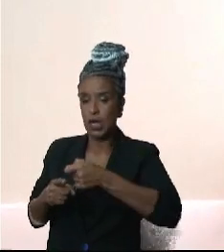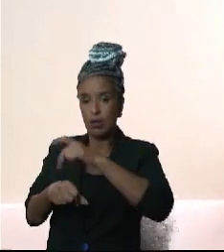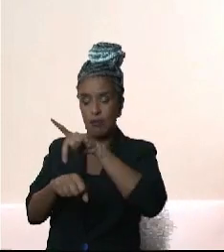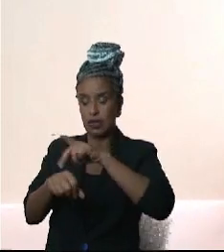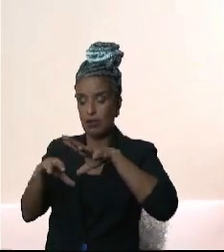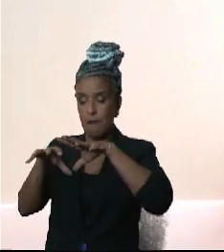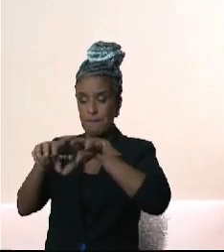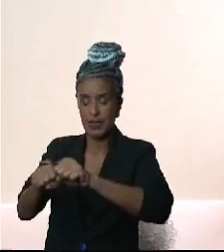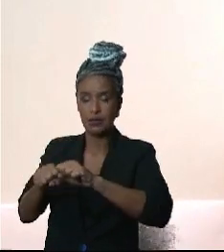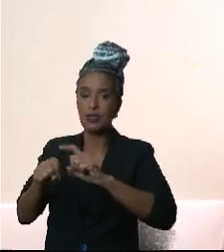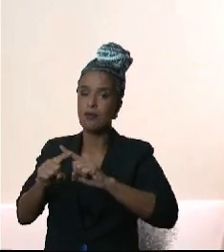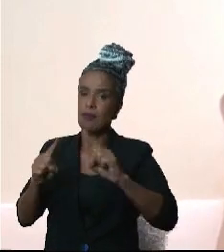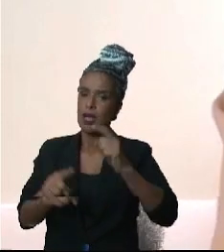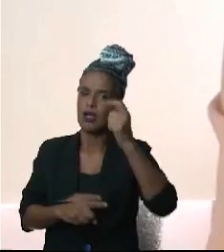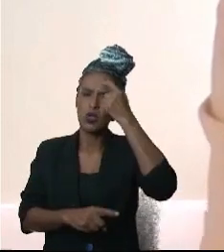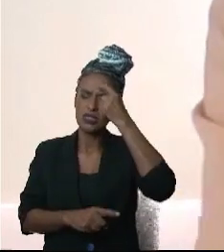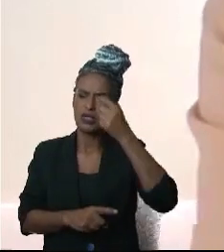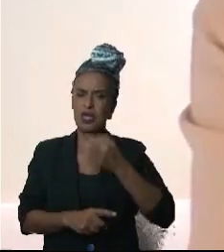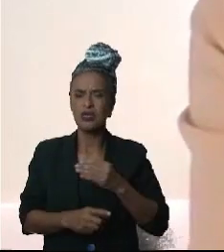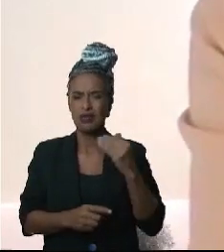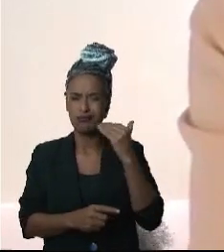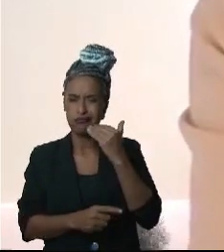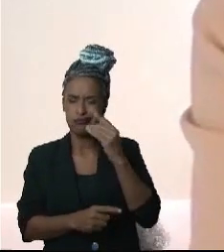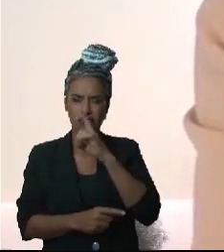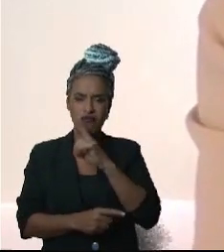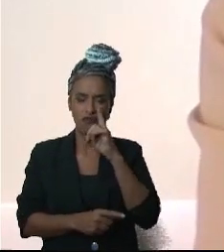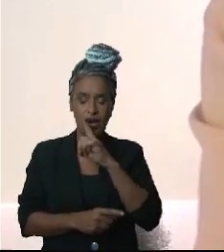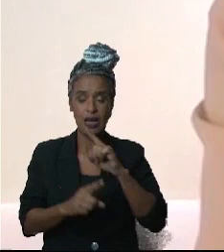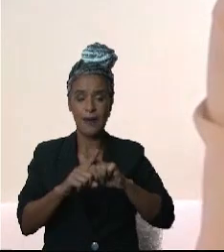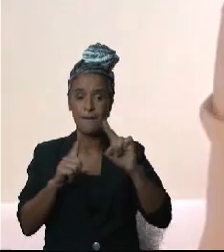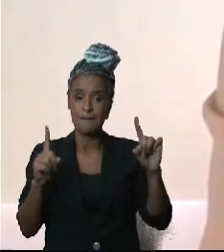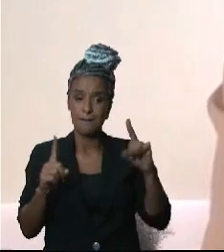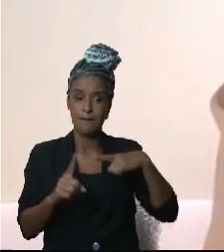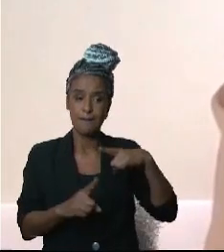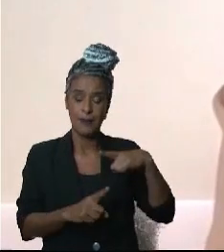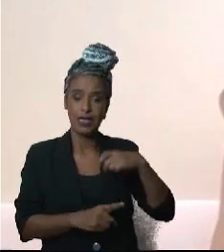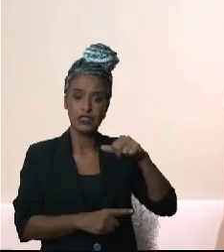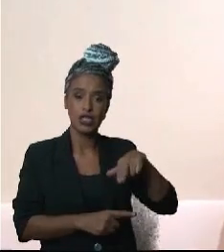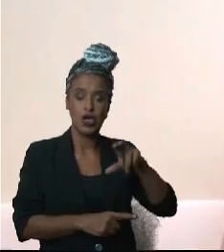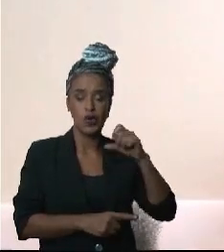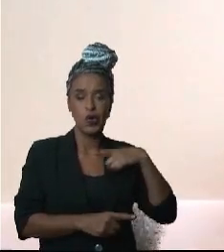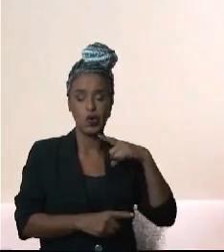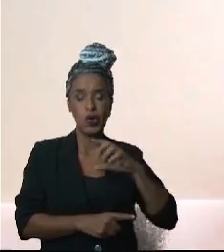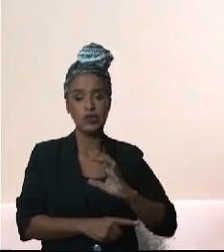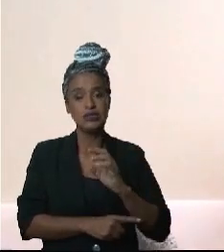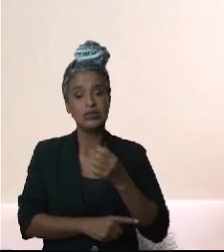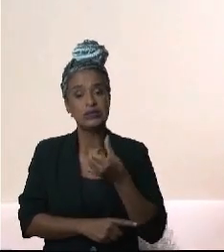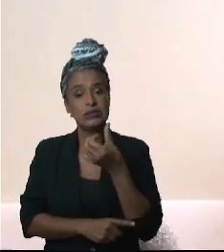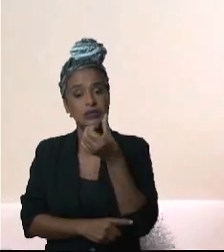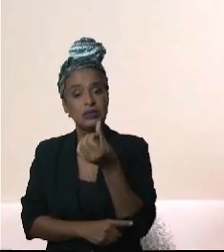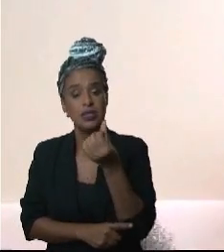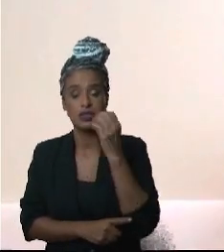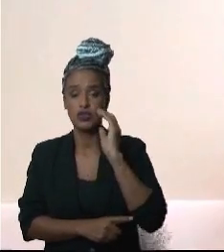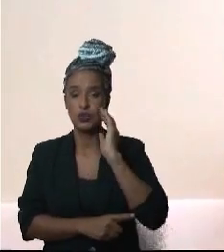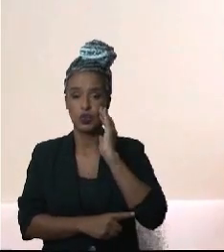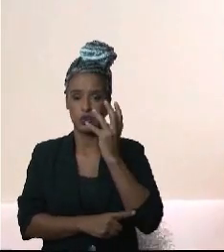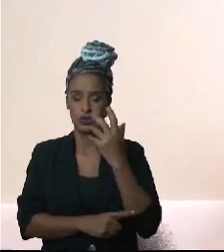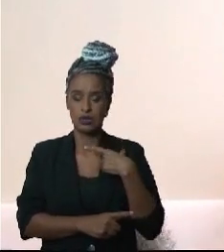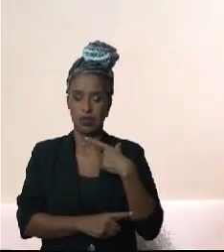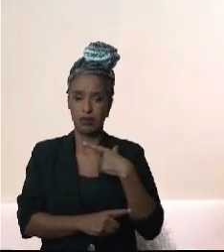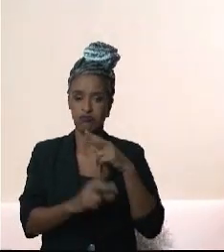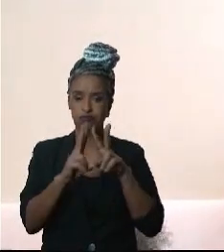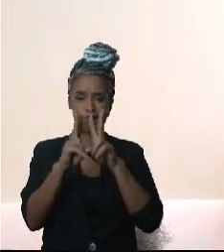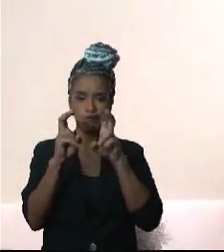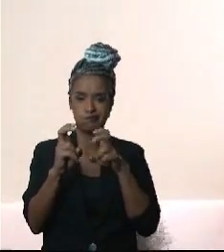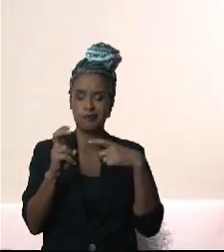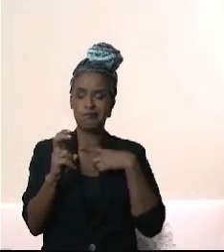estamos cientes, mas a Assembleia Geral das Nações Unidas adotou 6 resoluções a respeito dessa questão e, além disso,